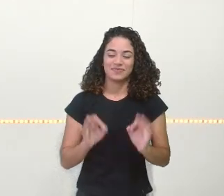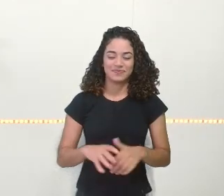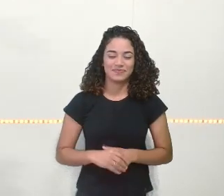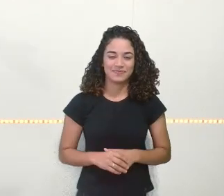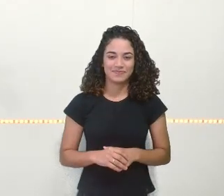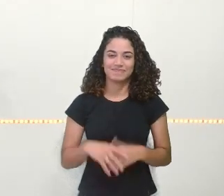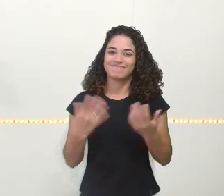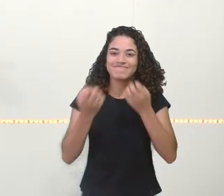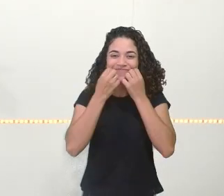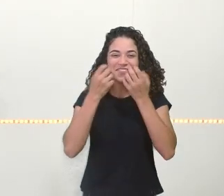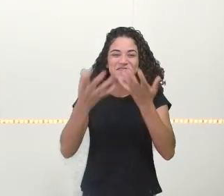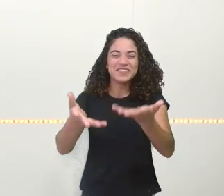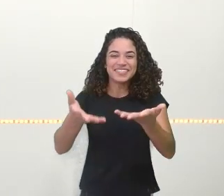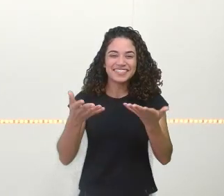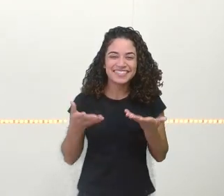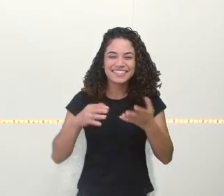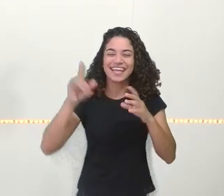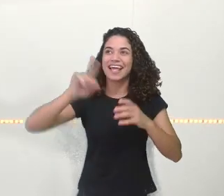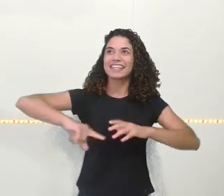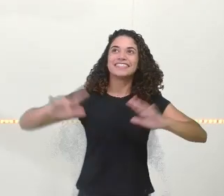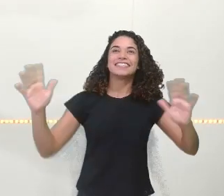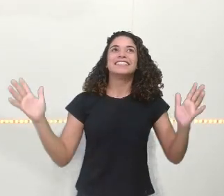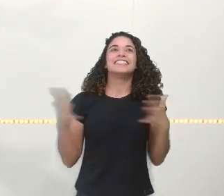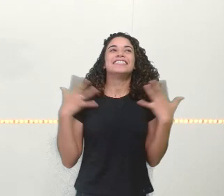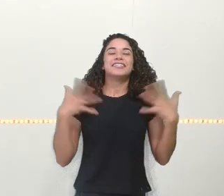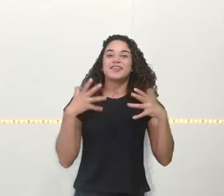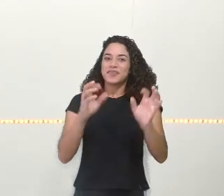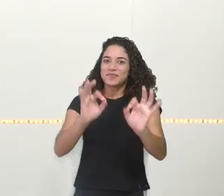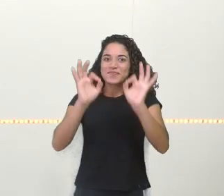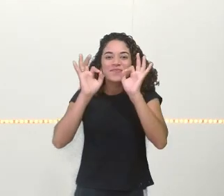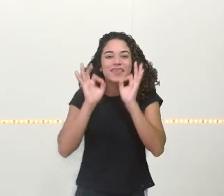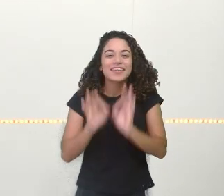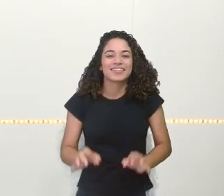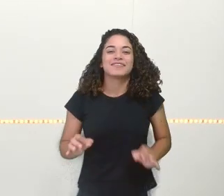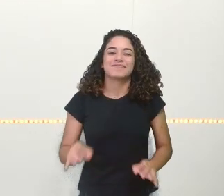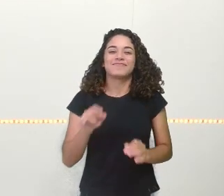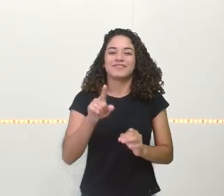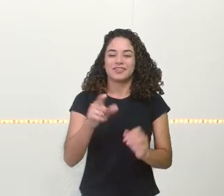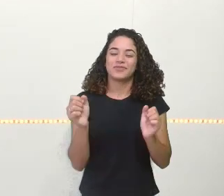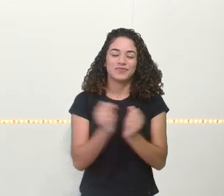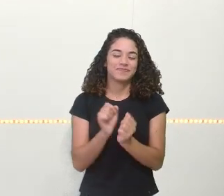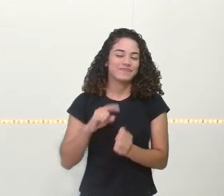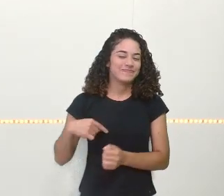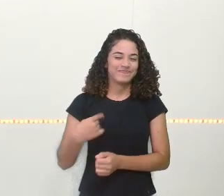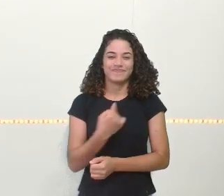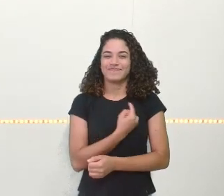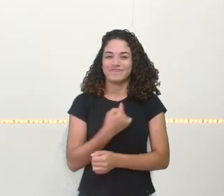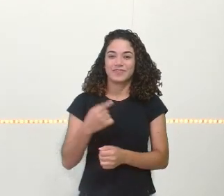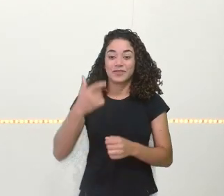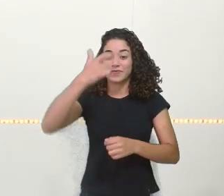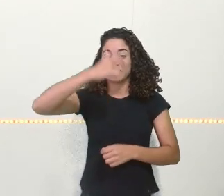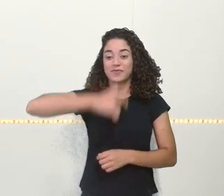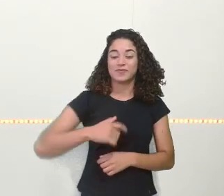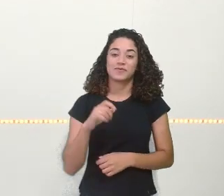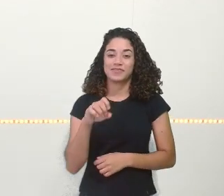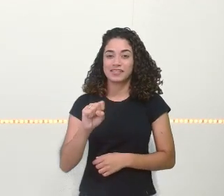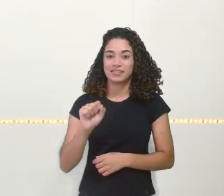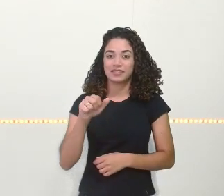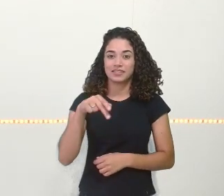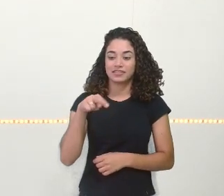mesmo assim, sejam bem-vindos, né? É uma alegria do tamanho do universo poder receber vocês aqui. Ó, professora Sandra Duarte, hoje é dia